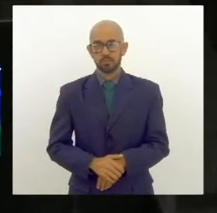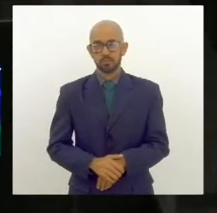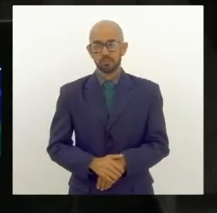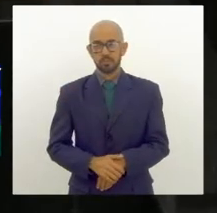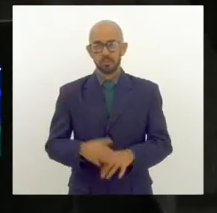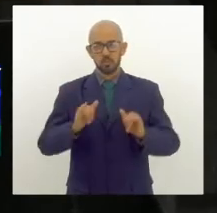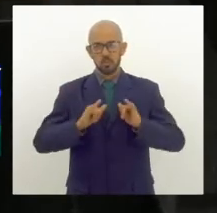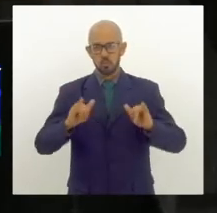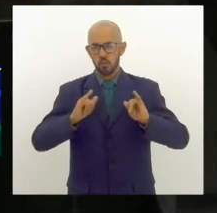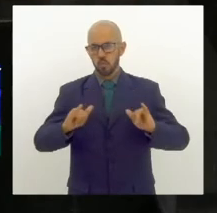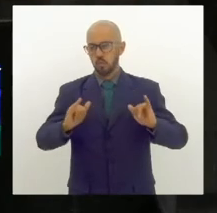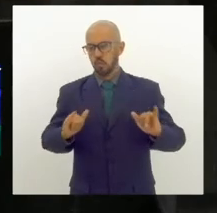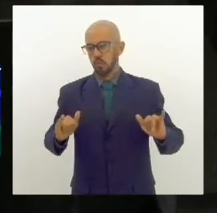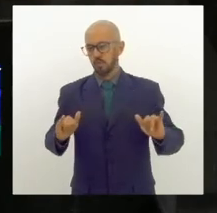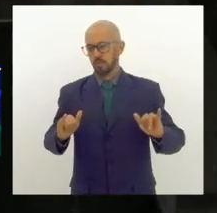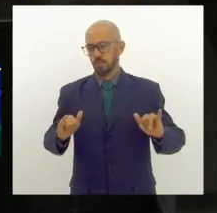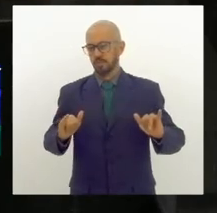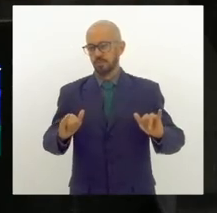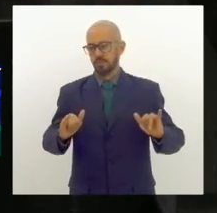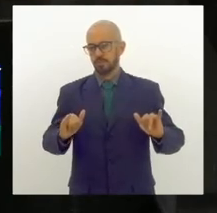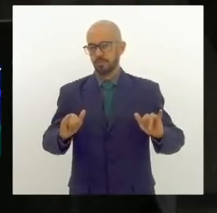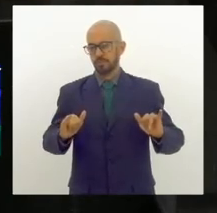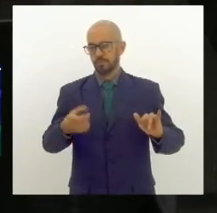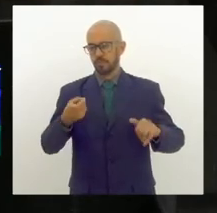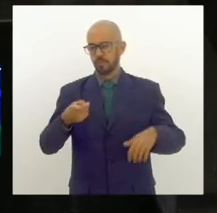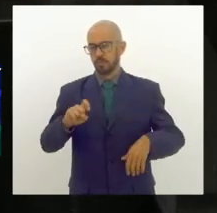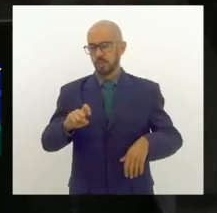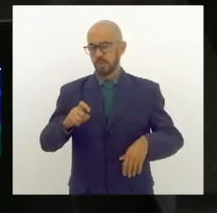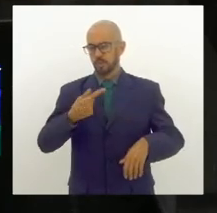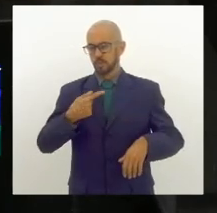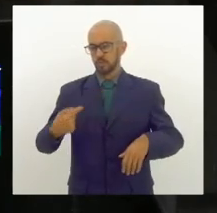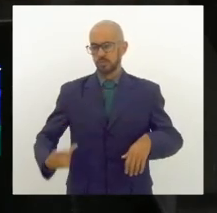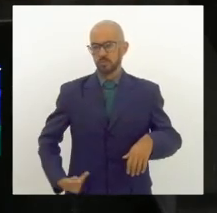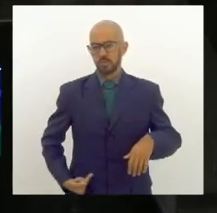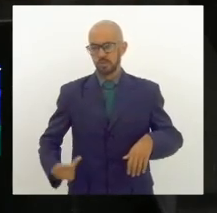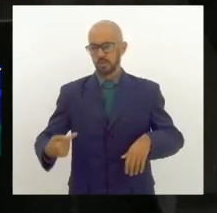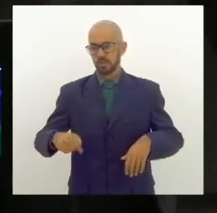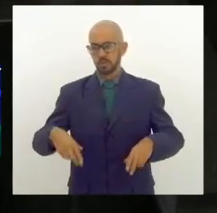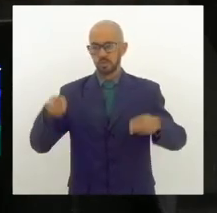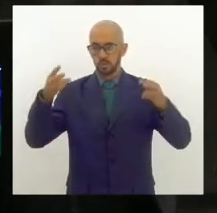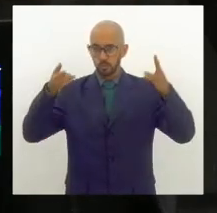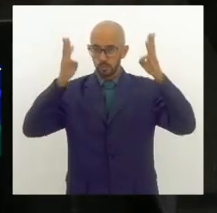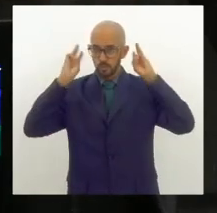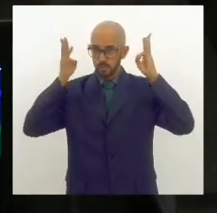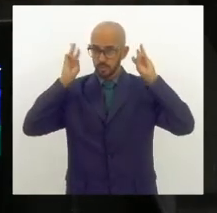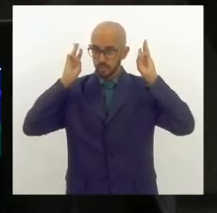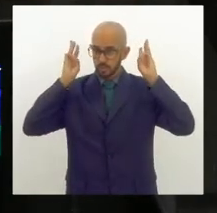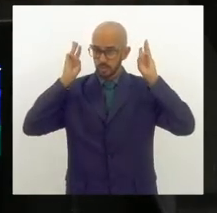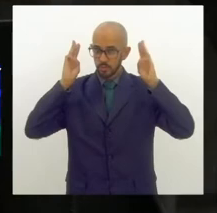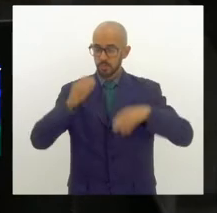noticiário que o ex-governador Wilson Witzel